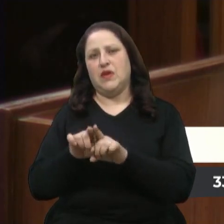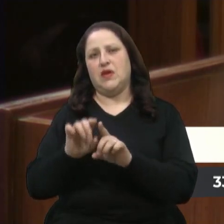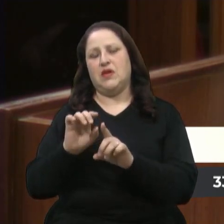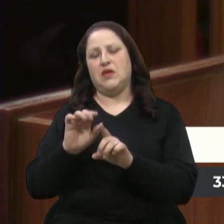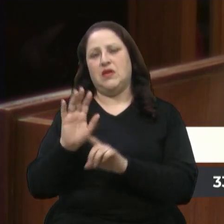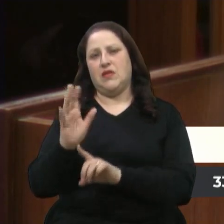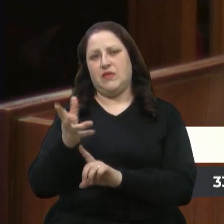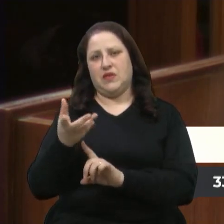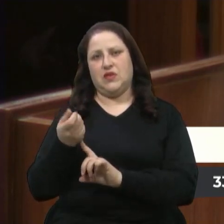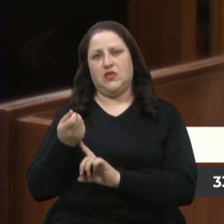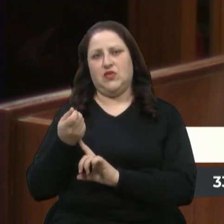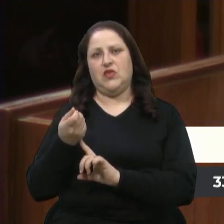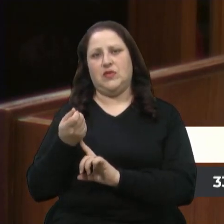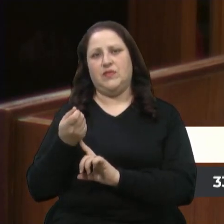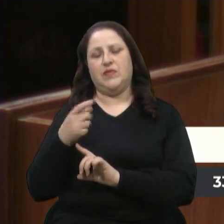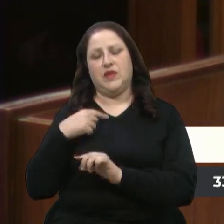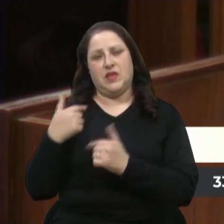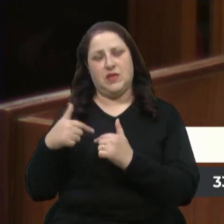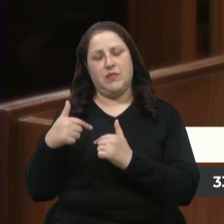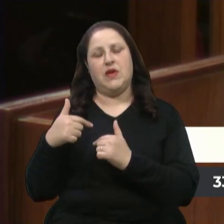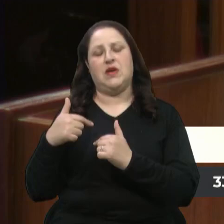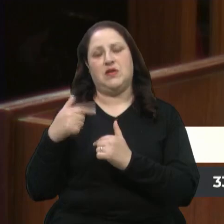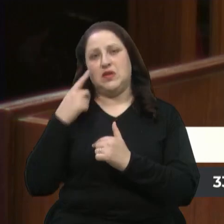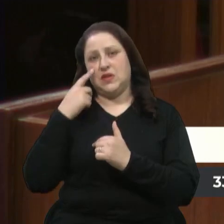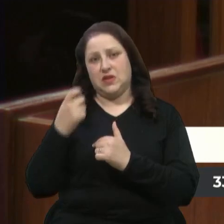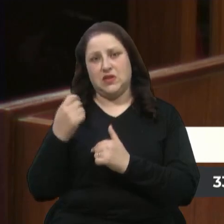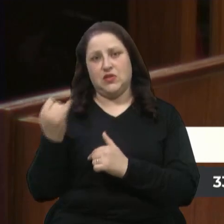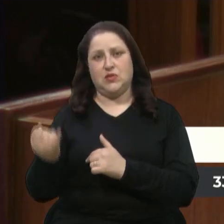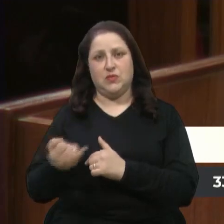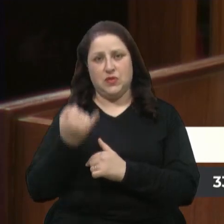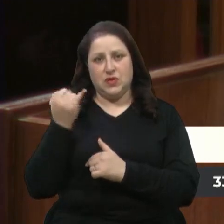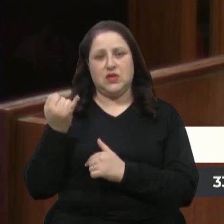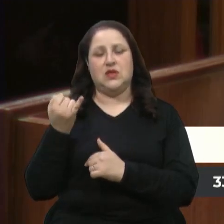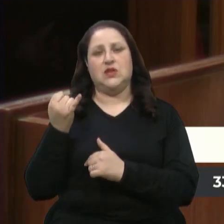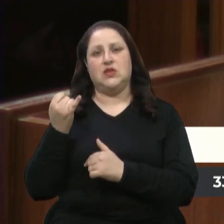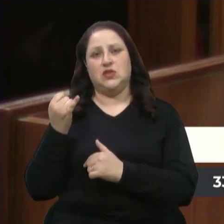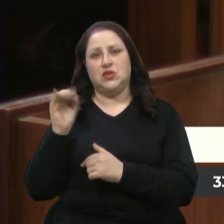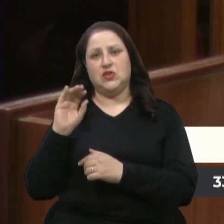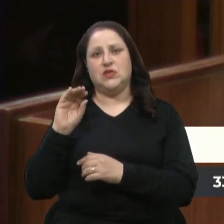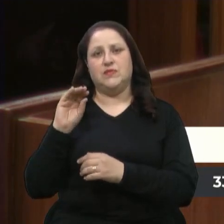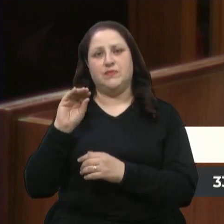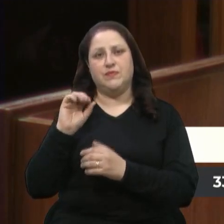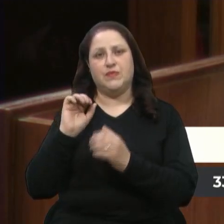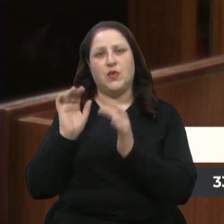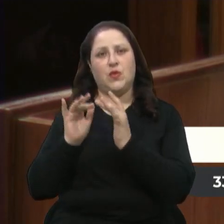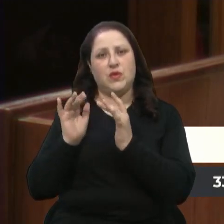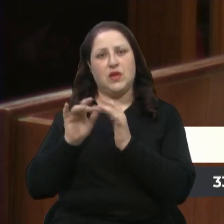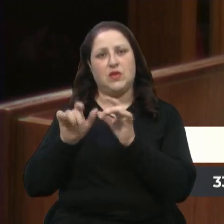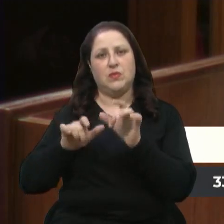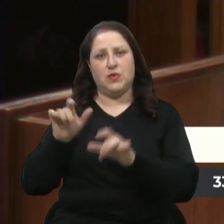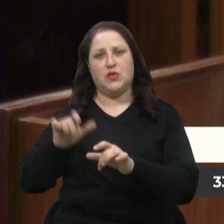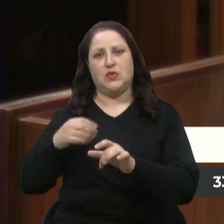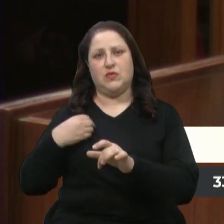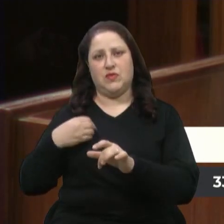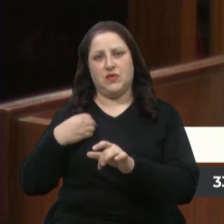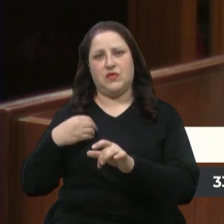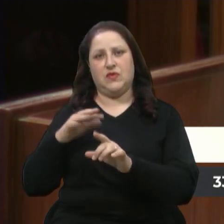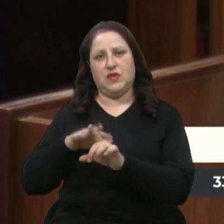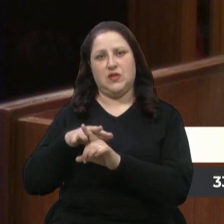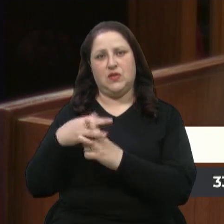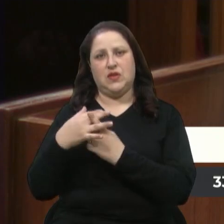trabalho muito interessante, muito importante, junto às pessoas em situação de rua. Nós temos um